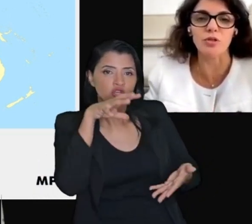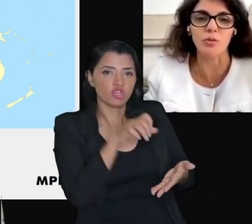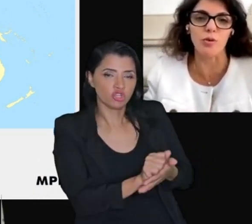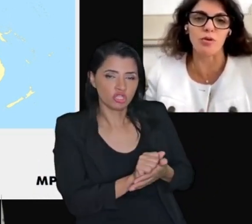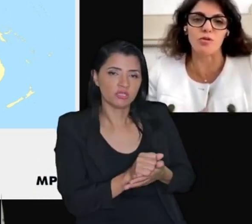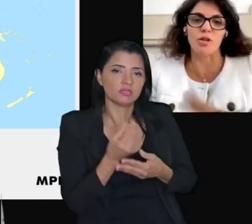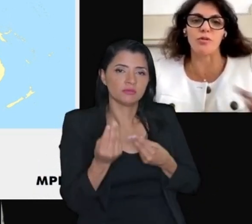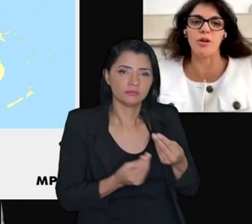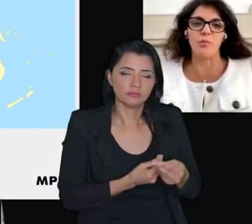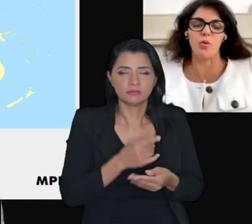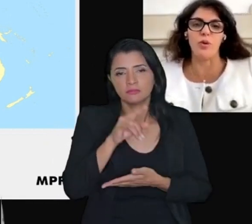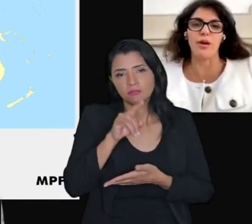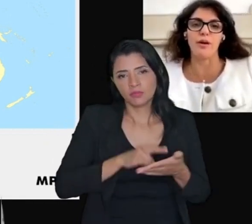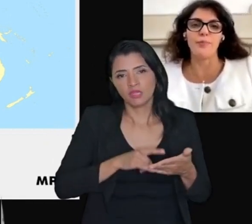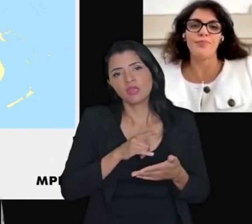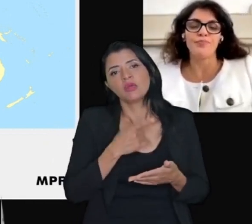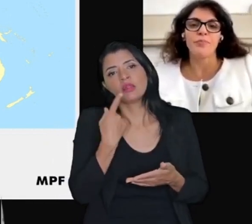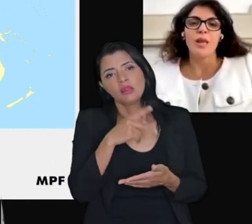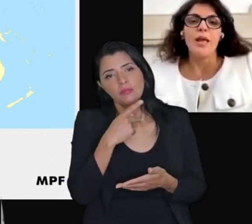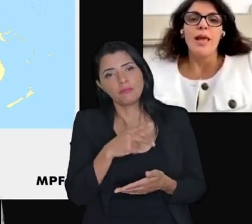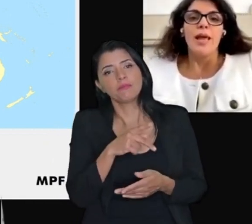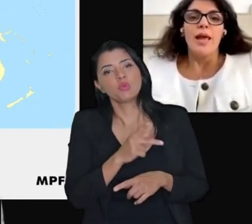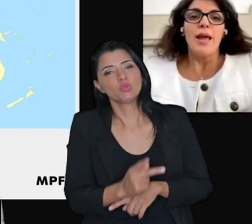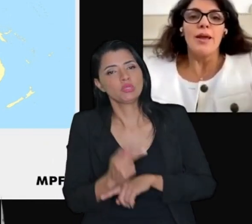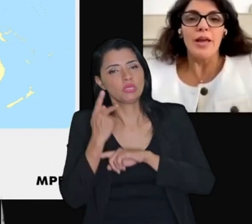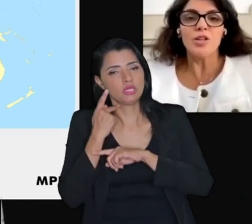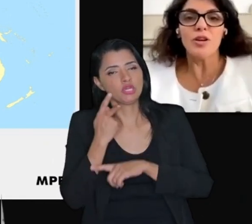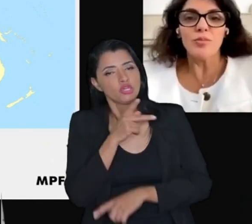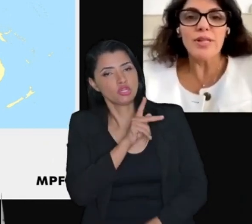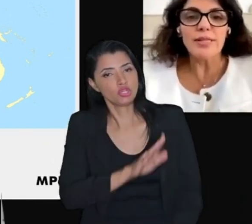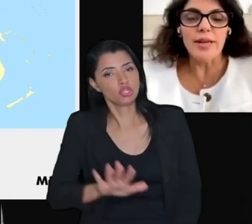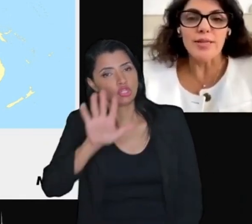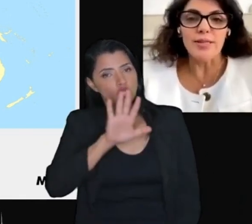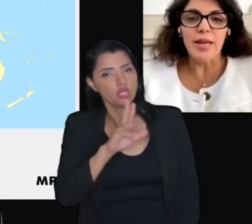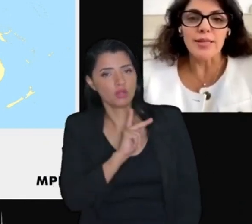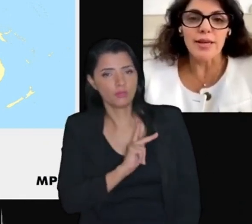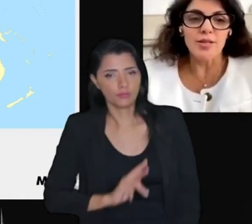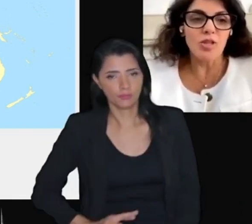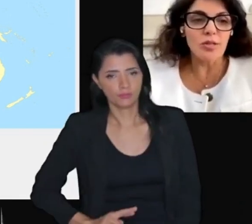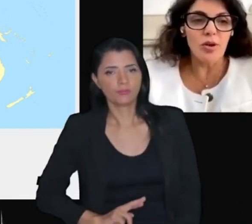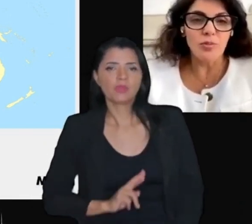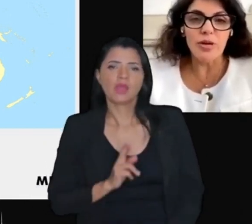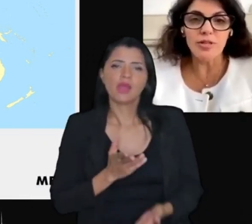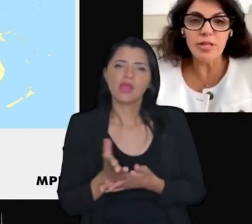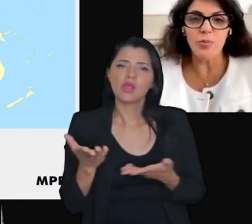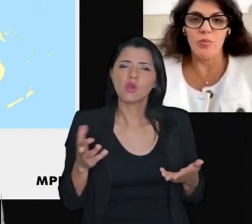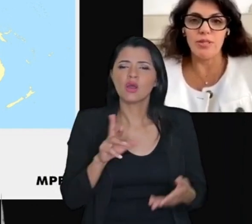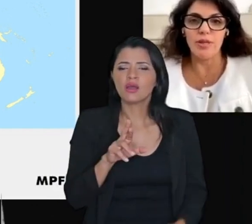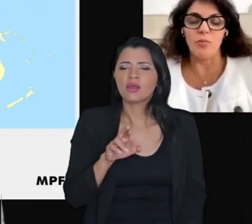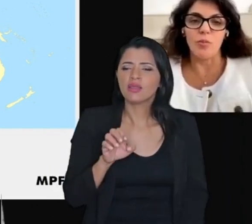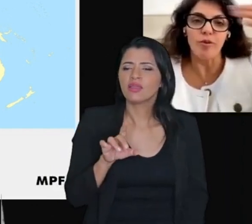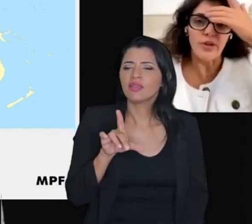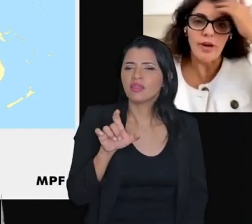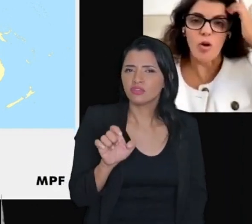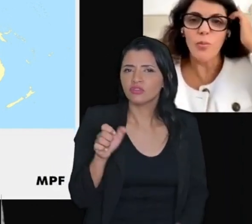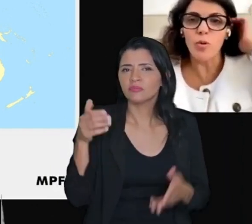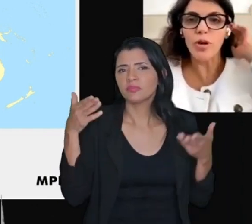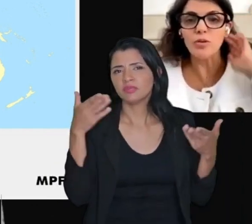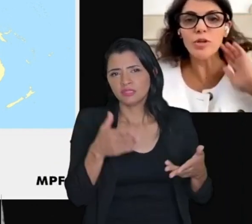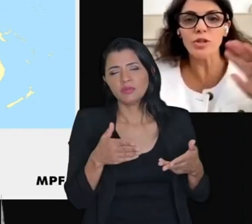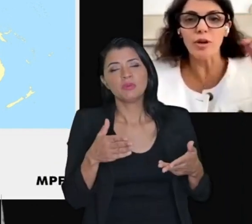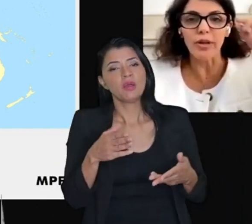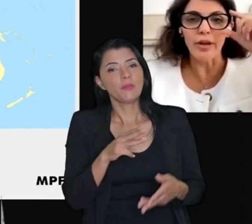de ato normativo do Procurador-Geral da República. E aí chegamos nas redes, as redes das quais participam o Ministério Público